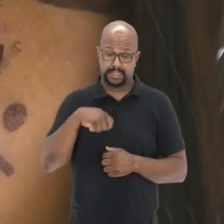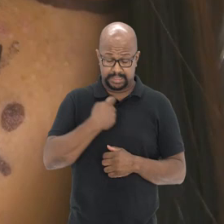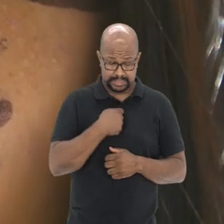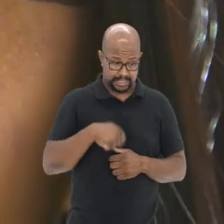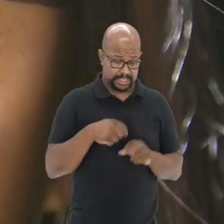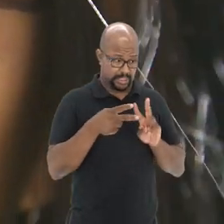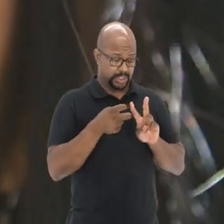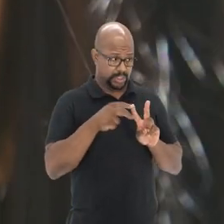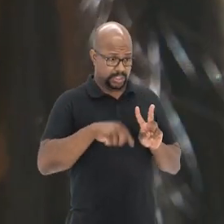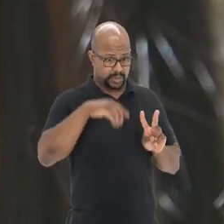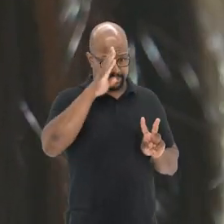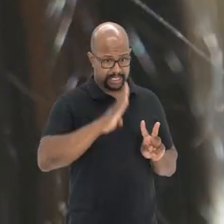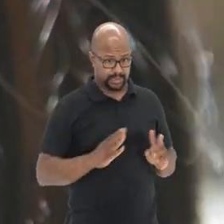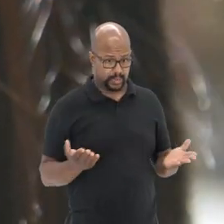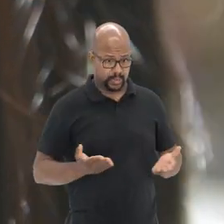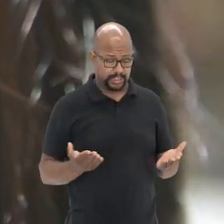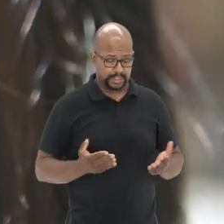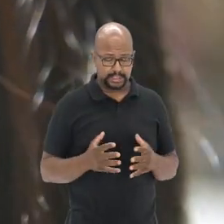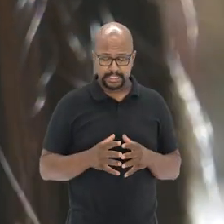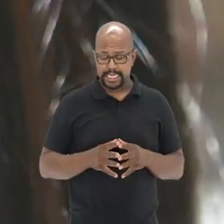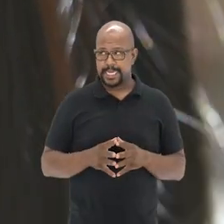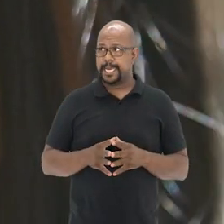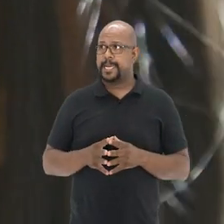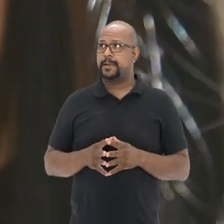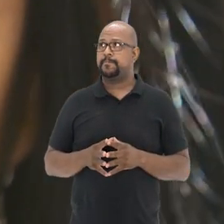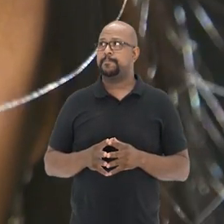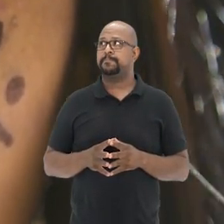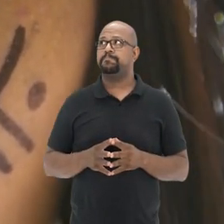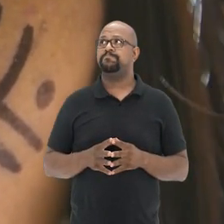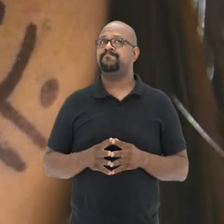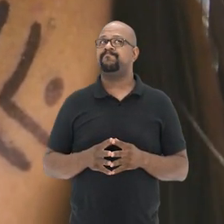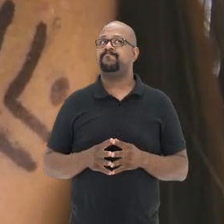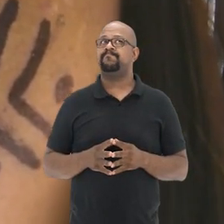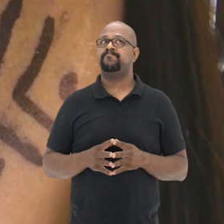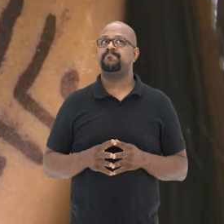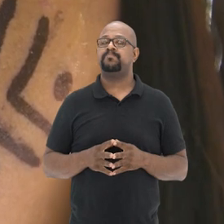Ser indígena no Brasil hoje é...